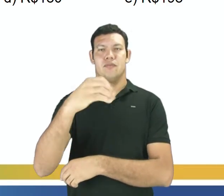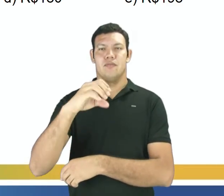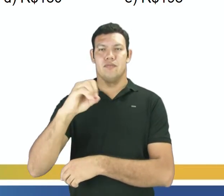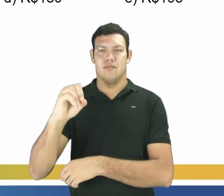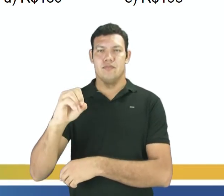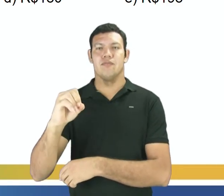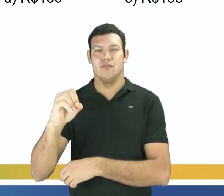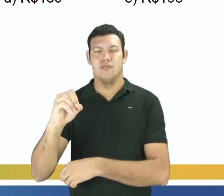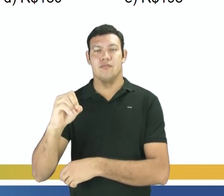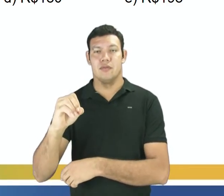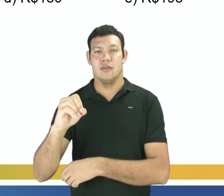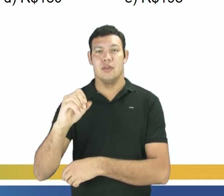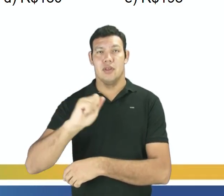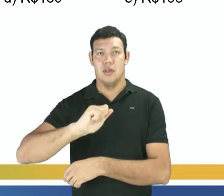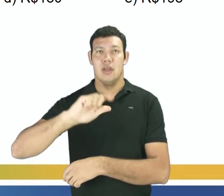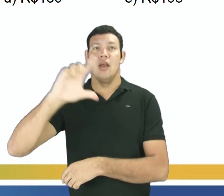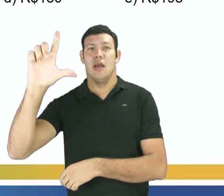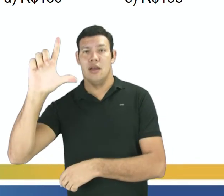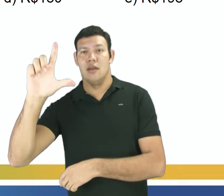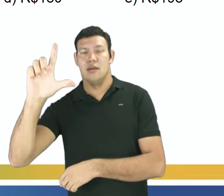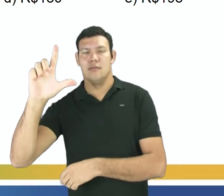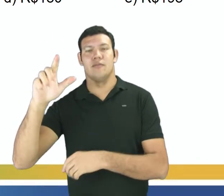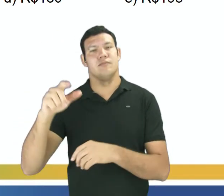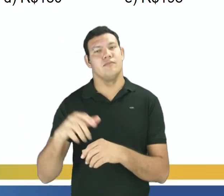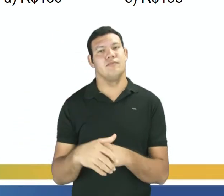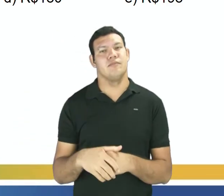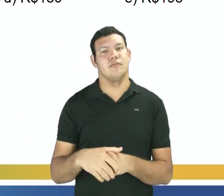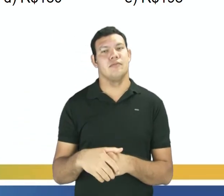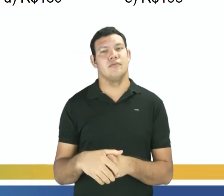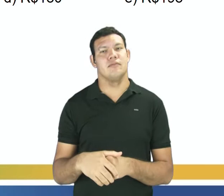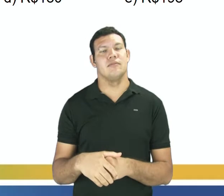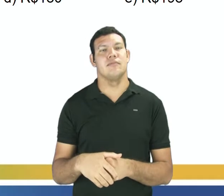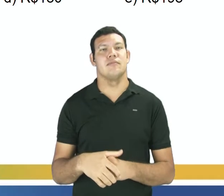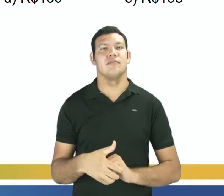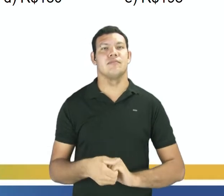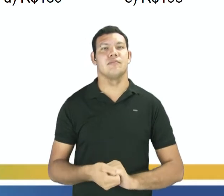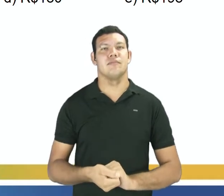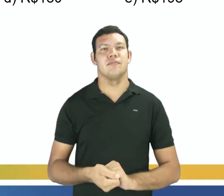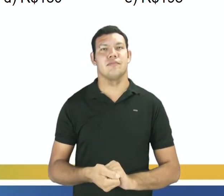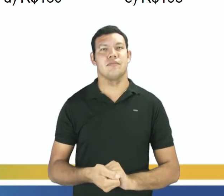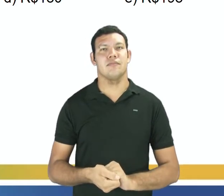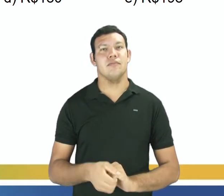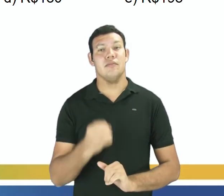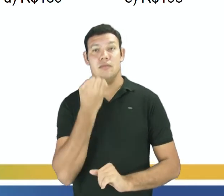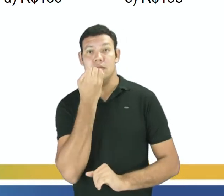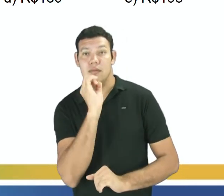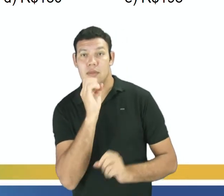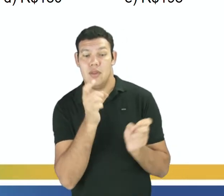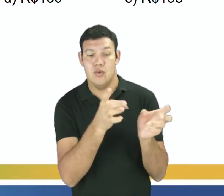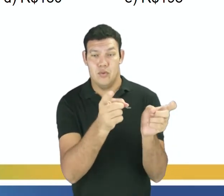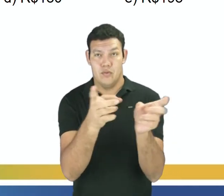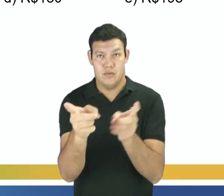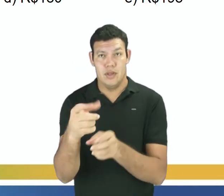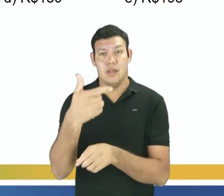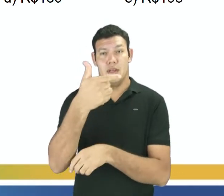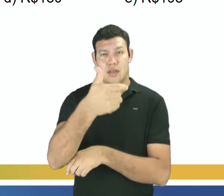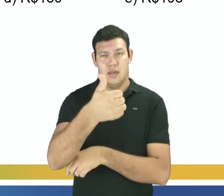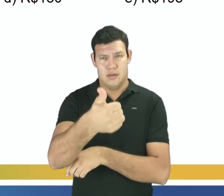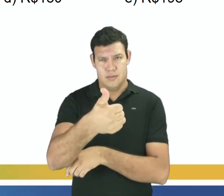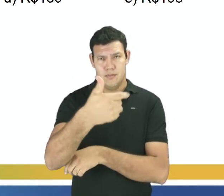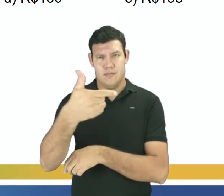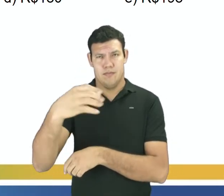houve um aumento aqui, ele receberia 120 e ele vai passar a receber 200 se, porventura, vender R$